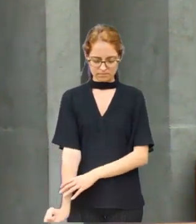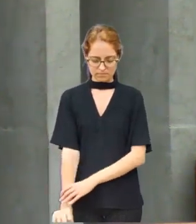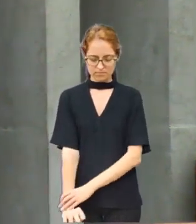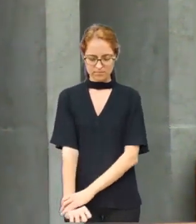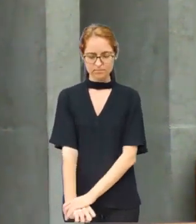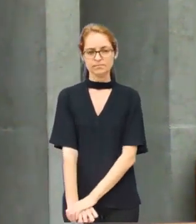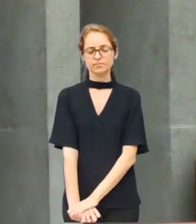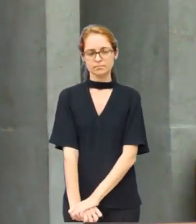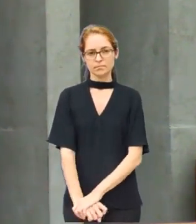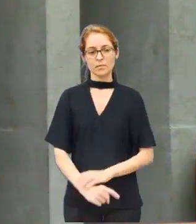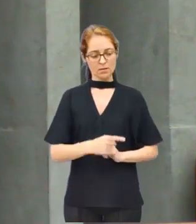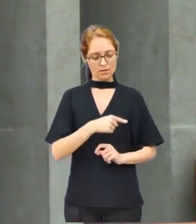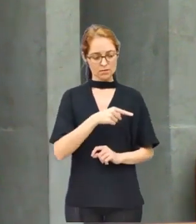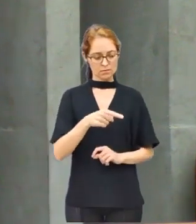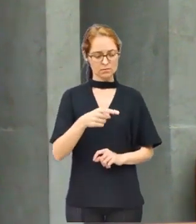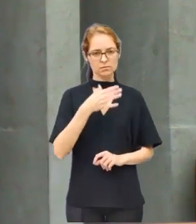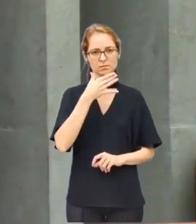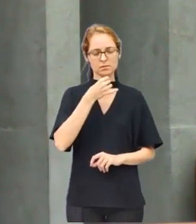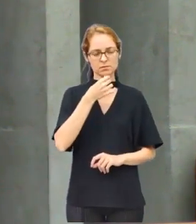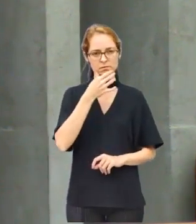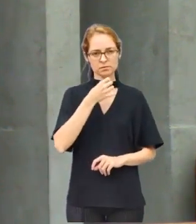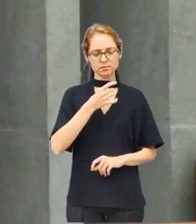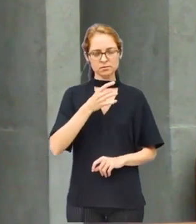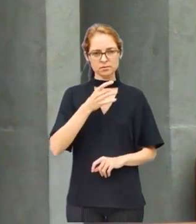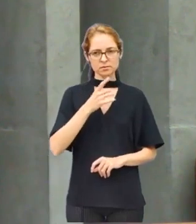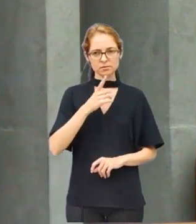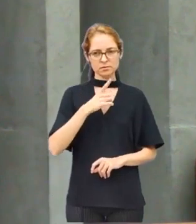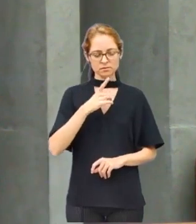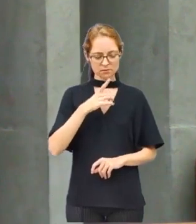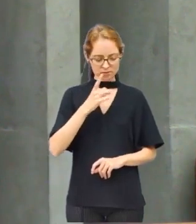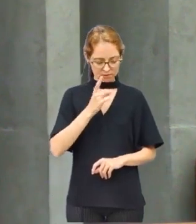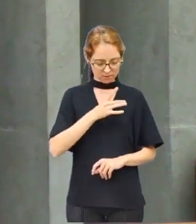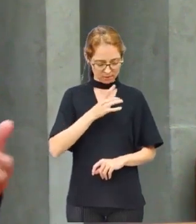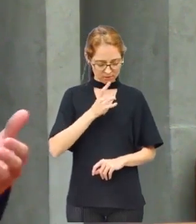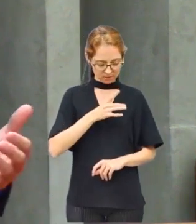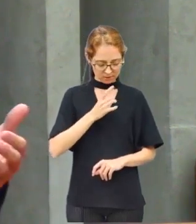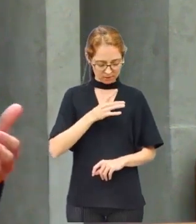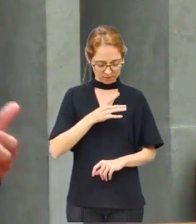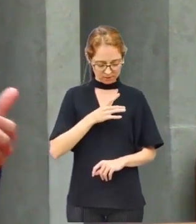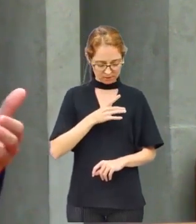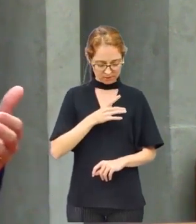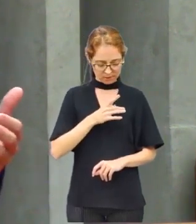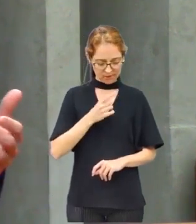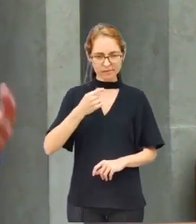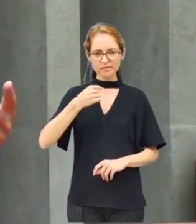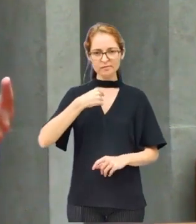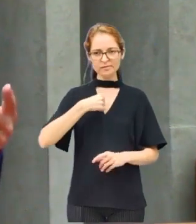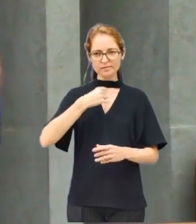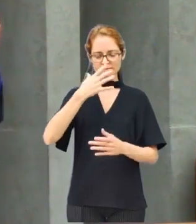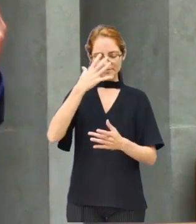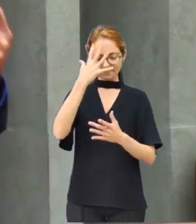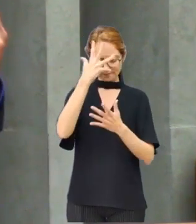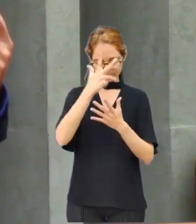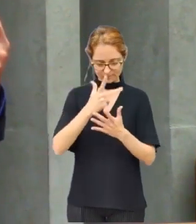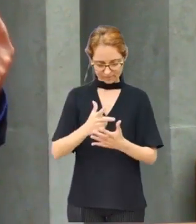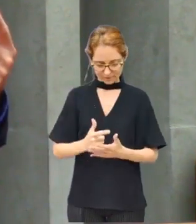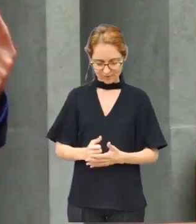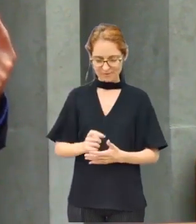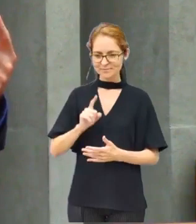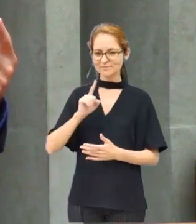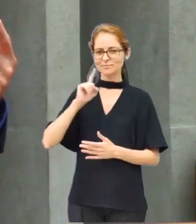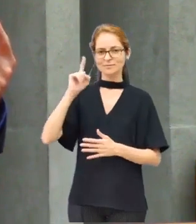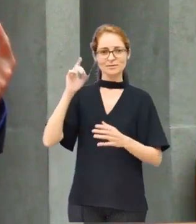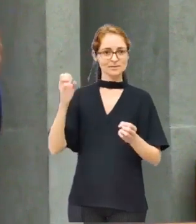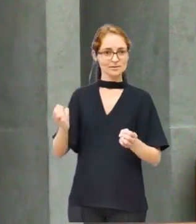homens fizeram diante de todo aquele pavor, de toda aquela situação. Ele falou, eu sou adorador do Deus, Criador de todas